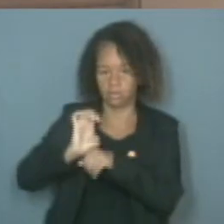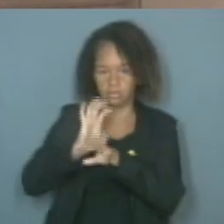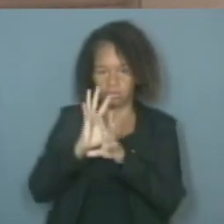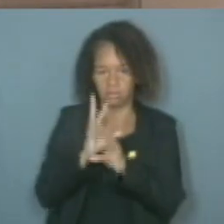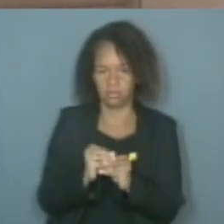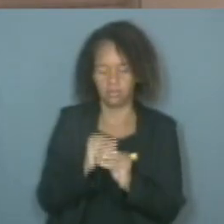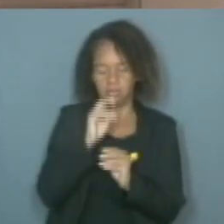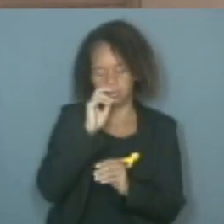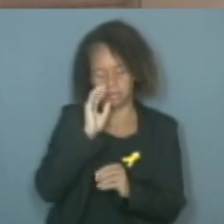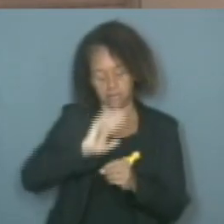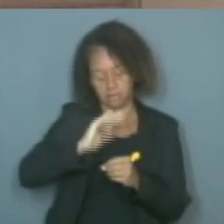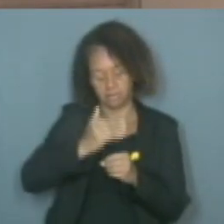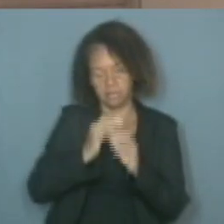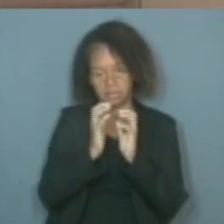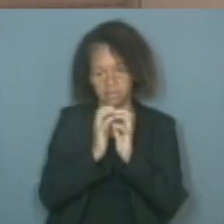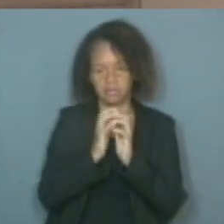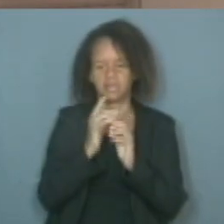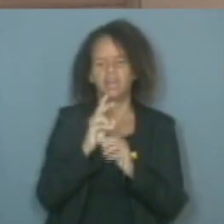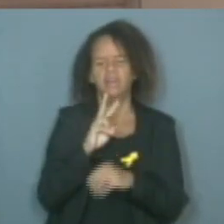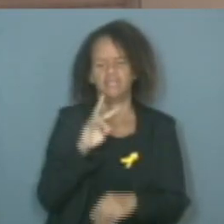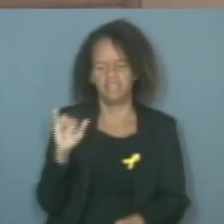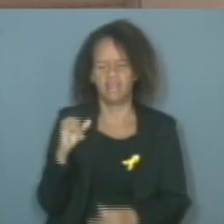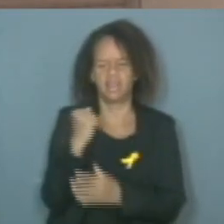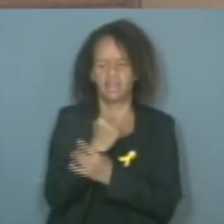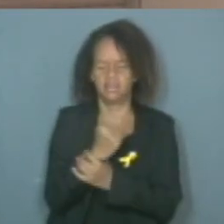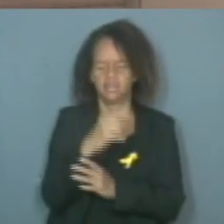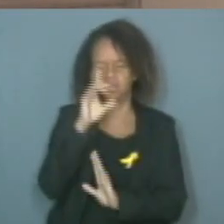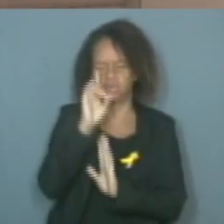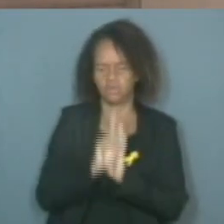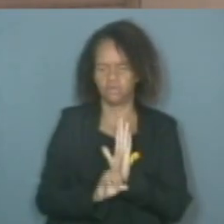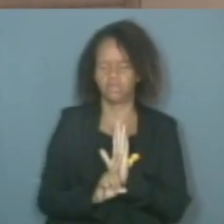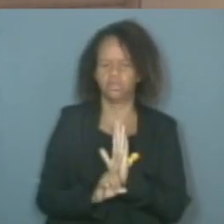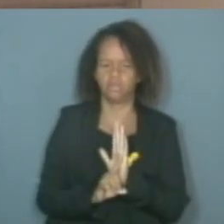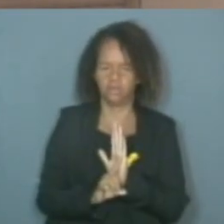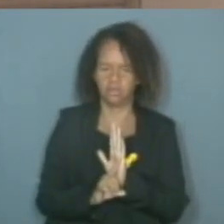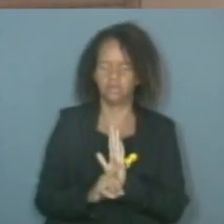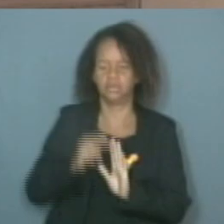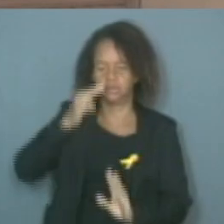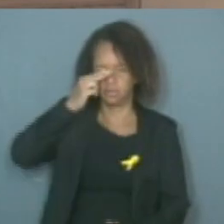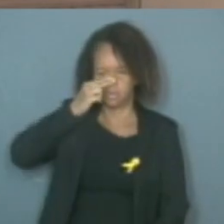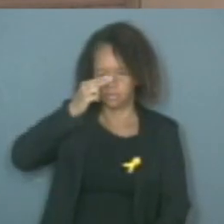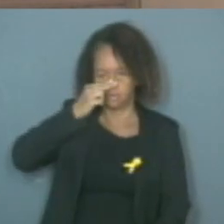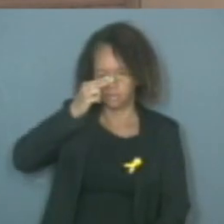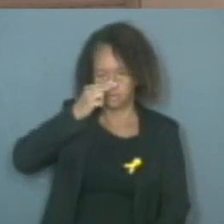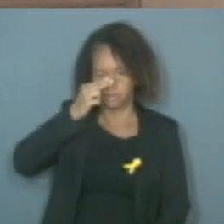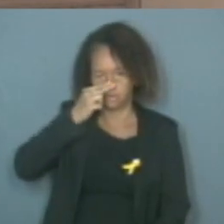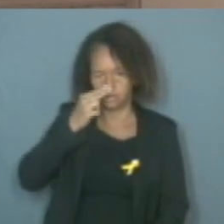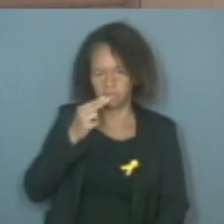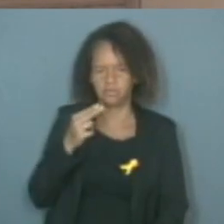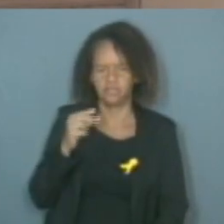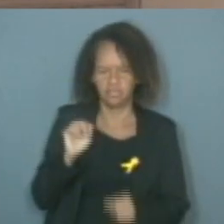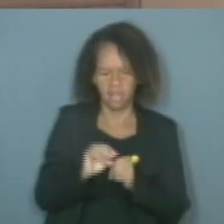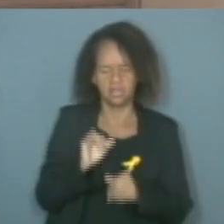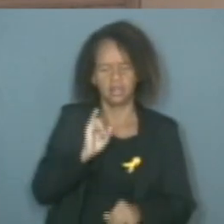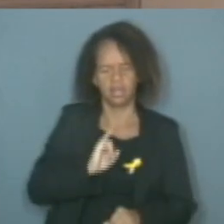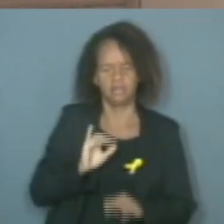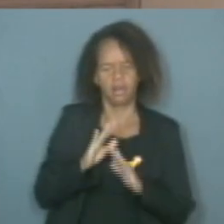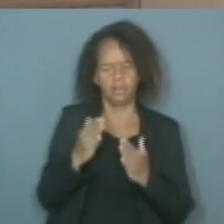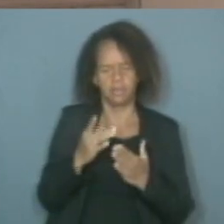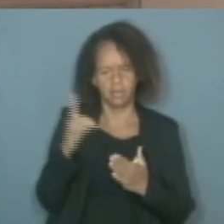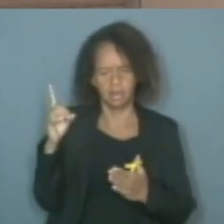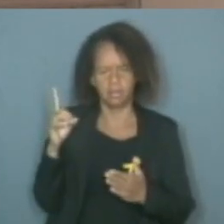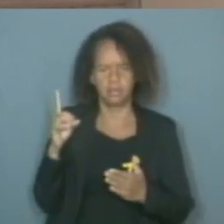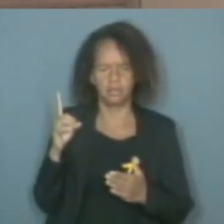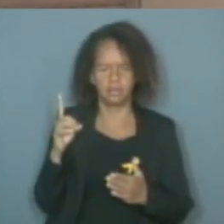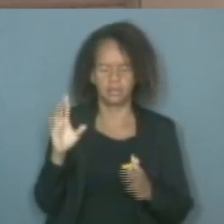porque aqui é a Câmara do Recife, mas vai garantir o direito dos cristãos de realizar os intervalos bíblicos,